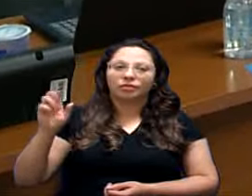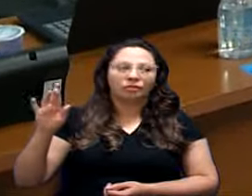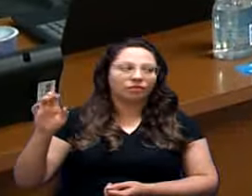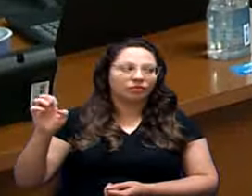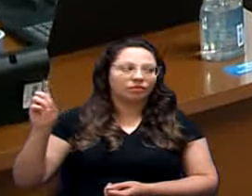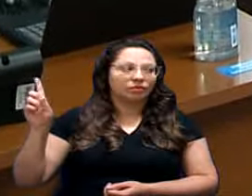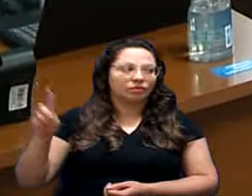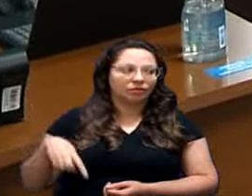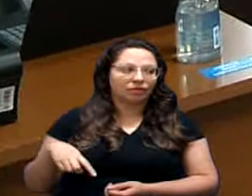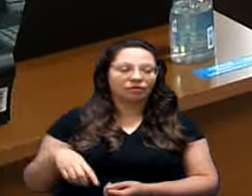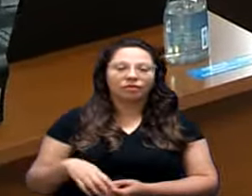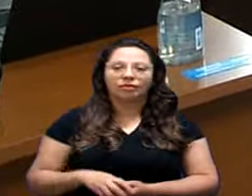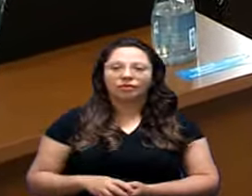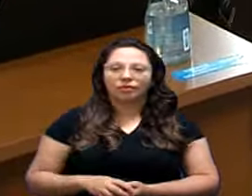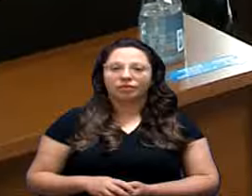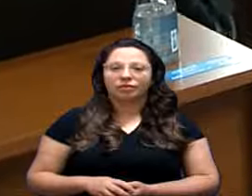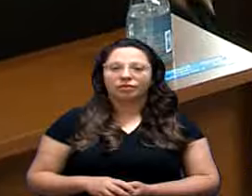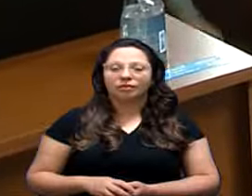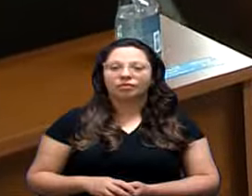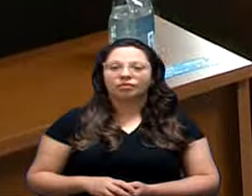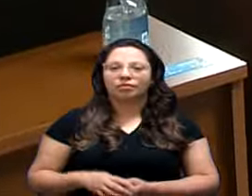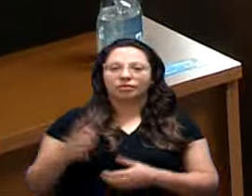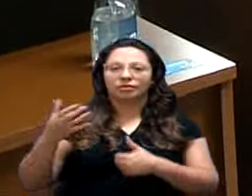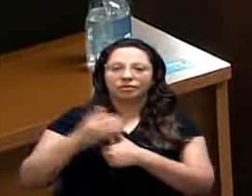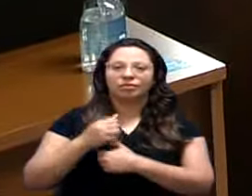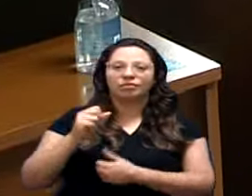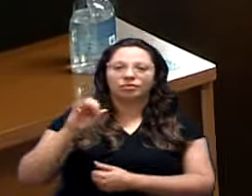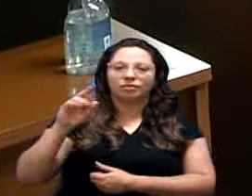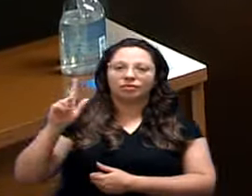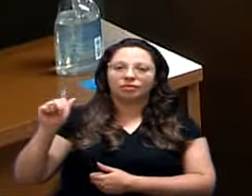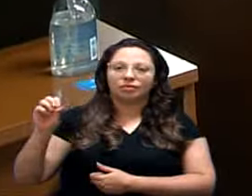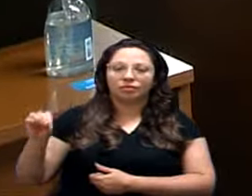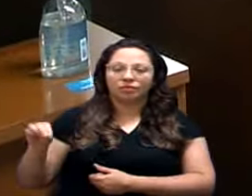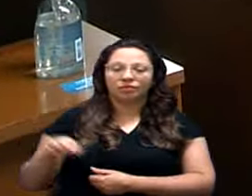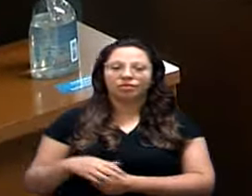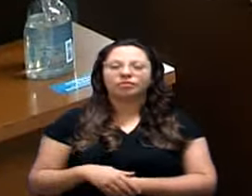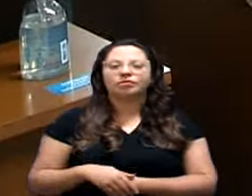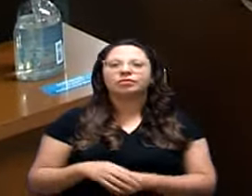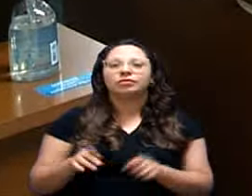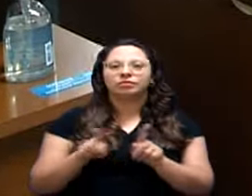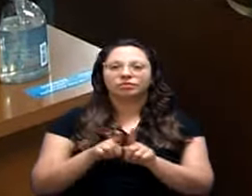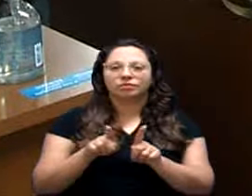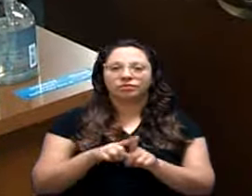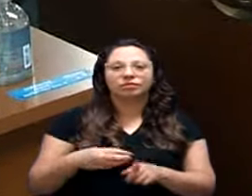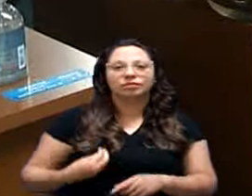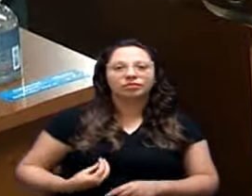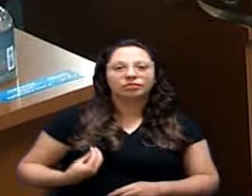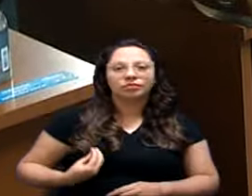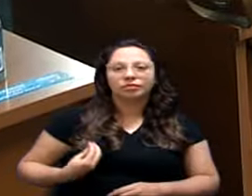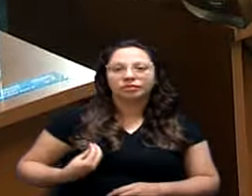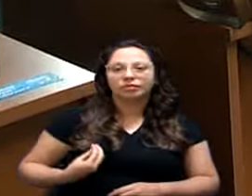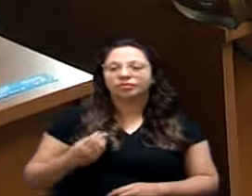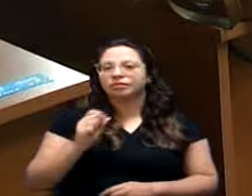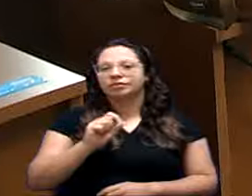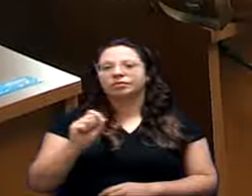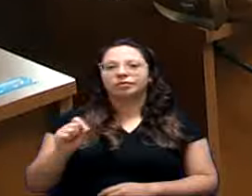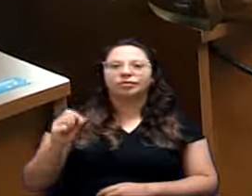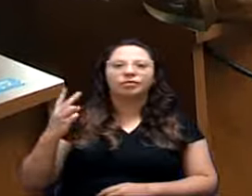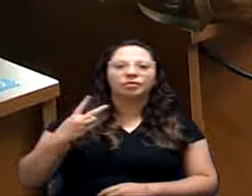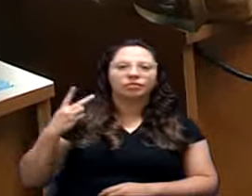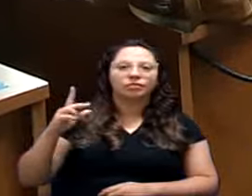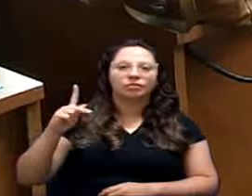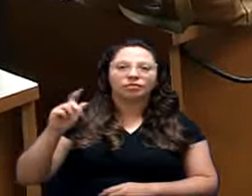mendeiros que representa aqui o vereador Silvano Júnior também está presente na nossa audiência pública o vereador